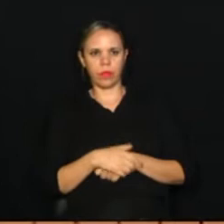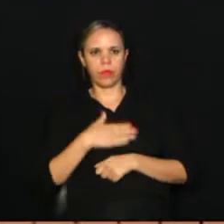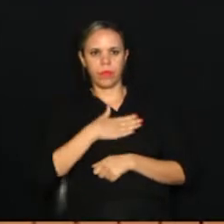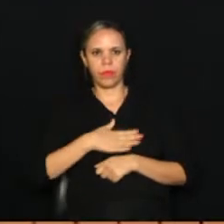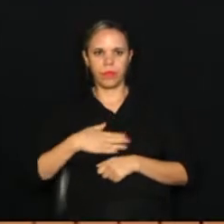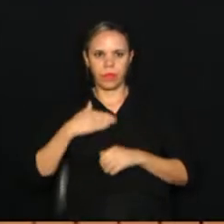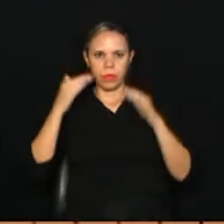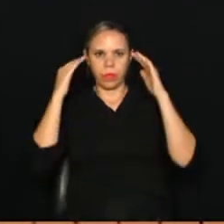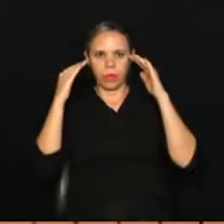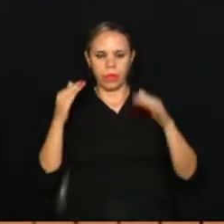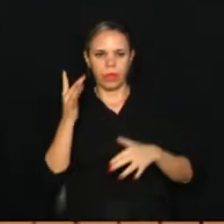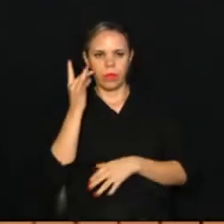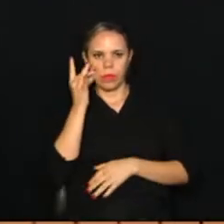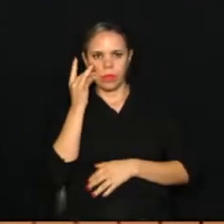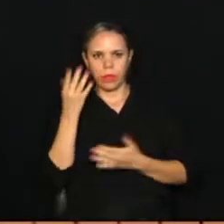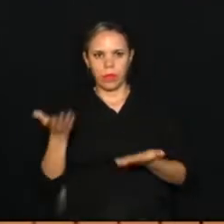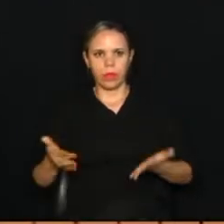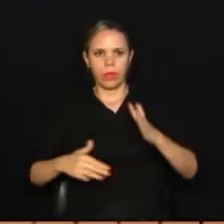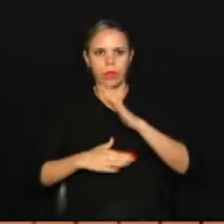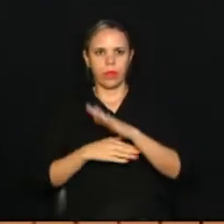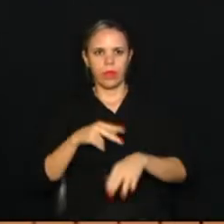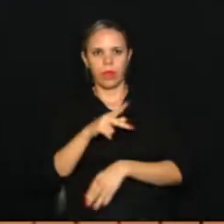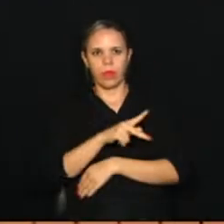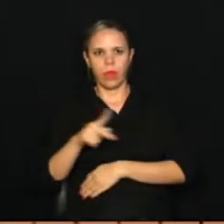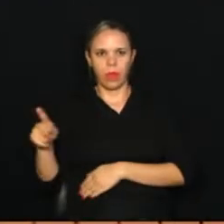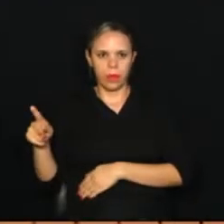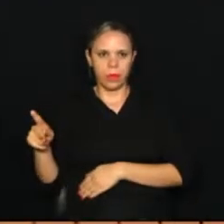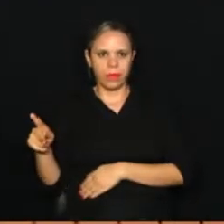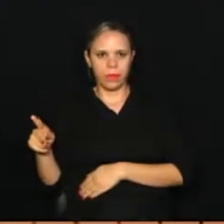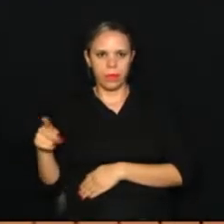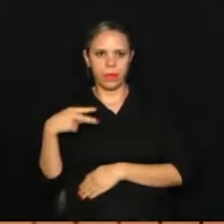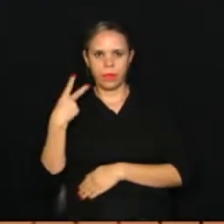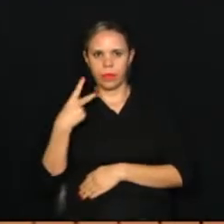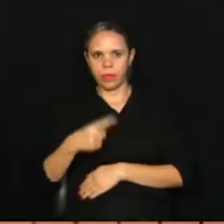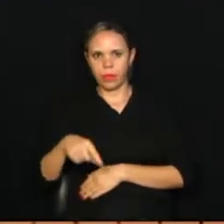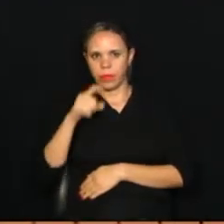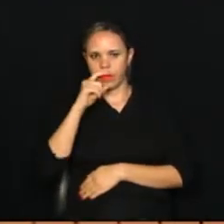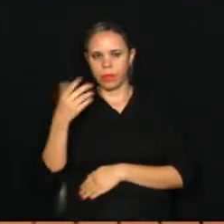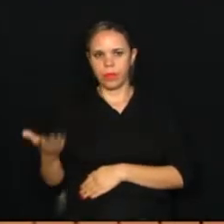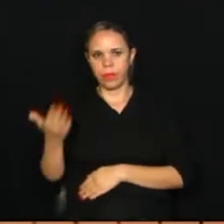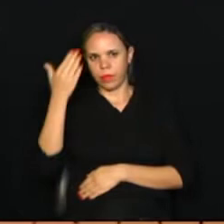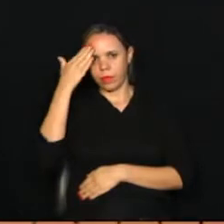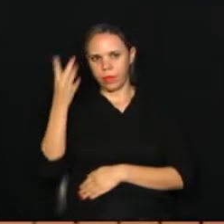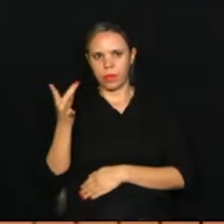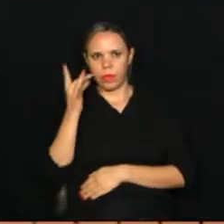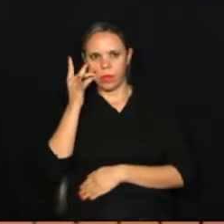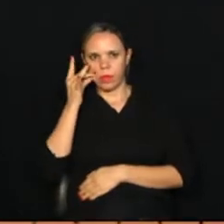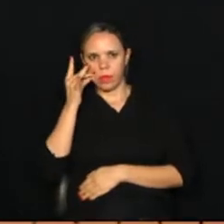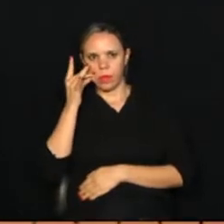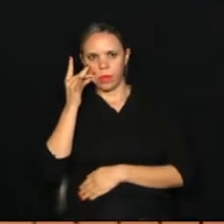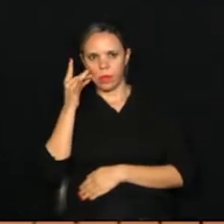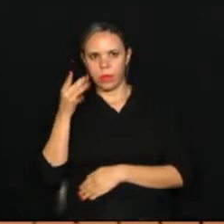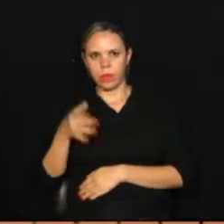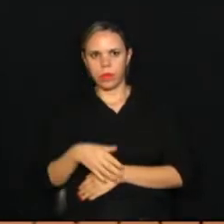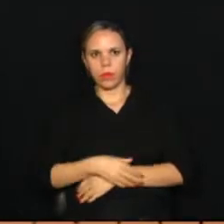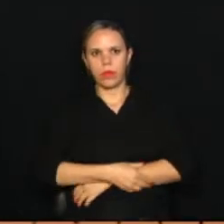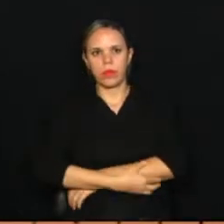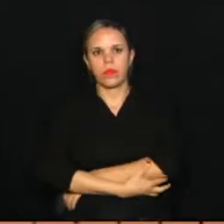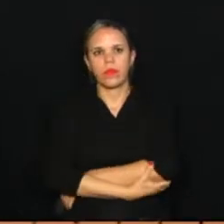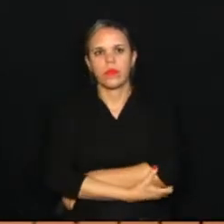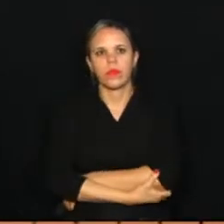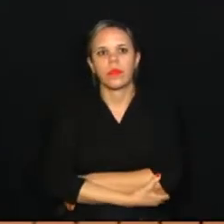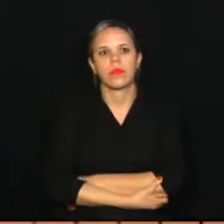receber presencialmente aqui na Câmara o presidente Zé Carlos. Muito obrigado pela presença, pela honra